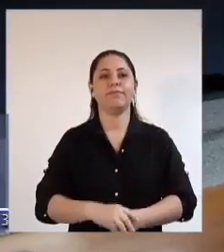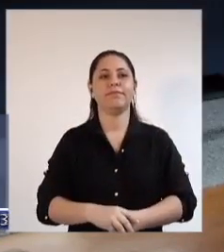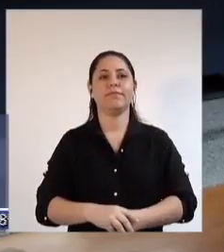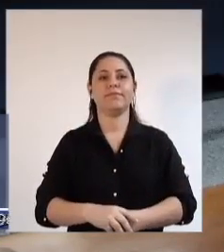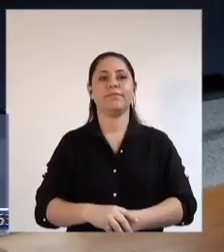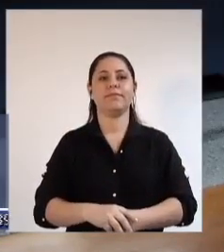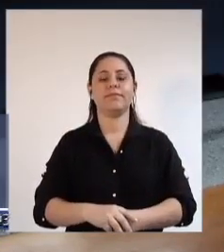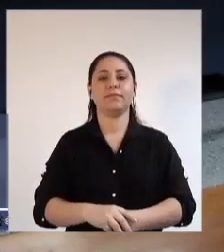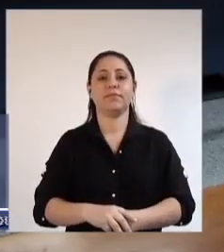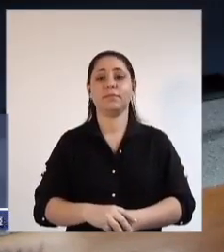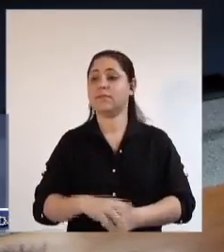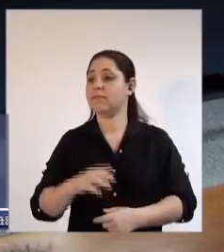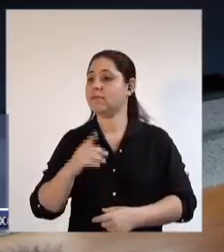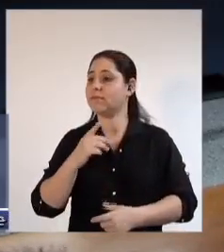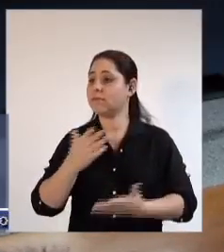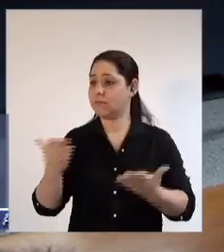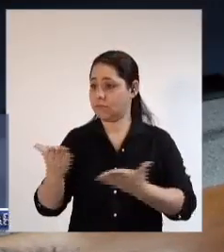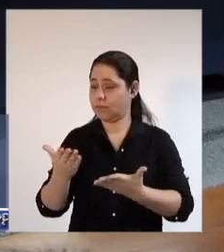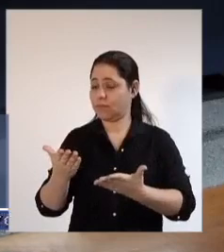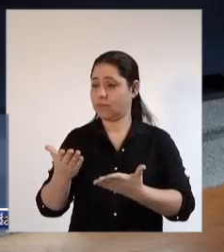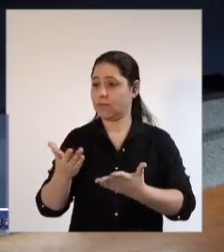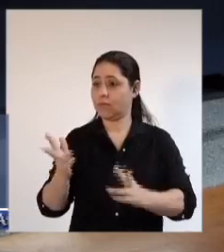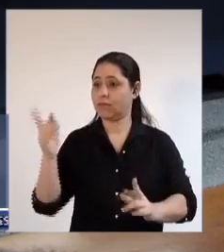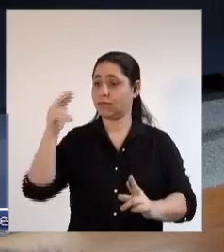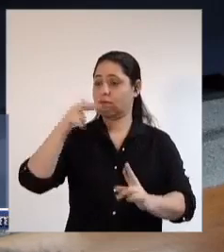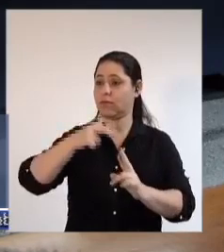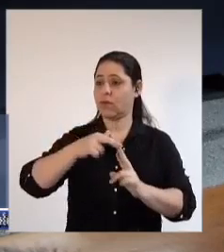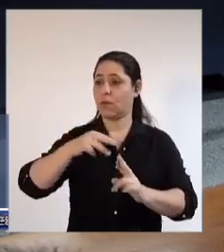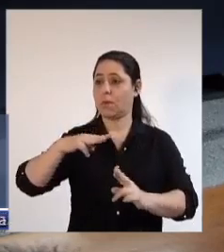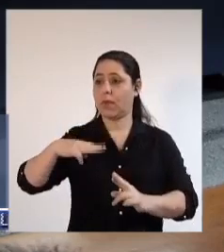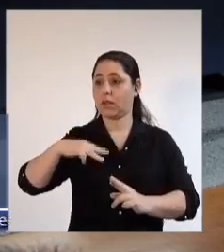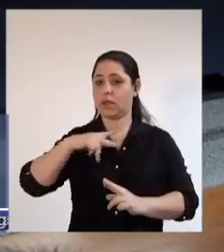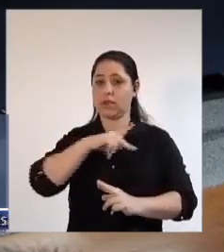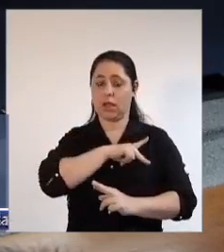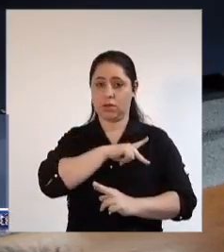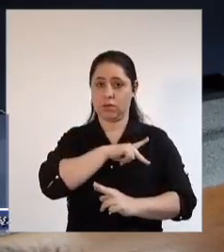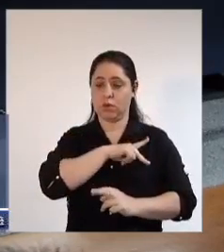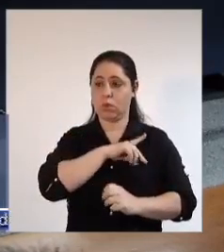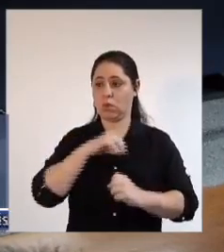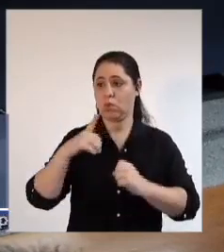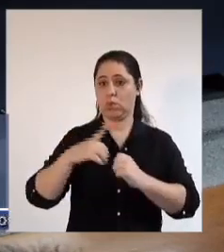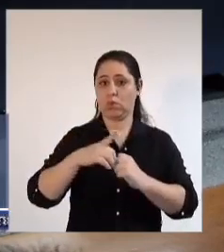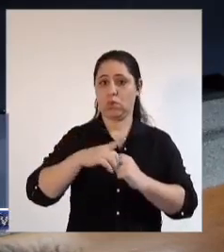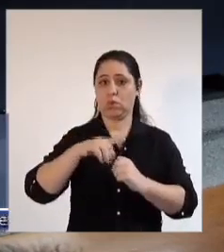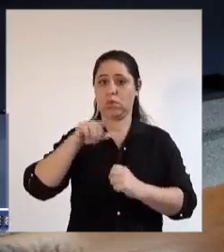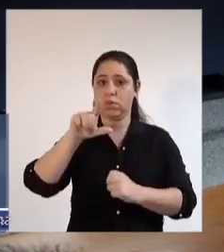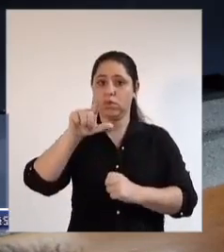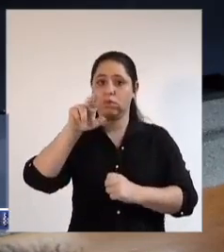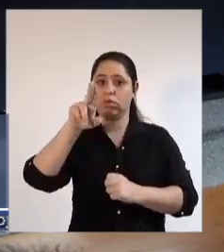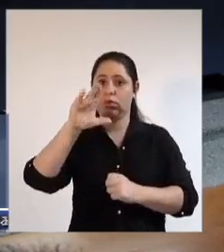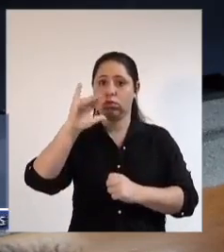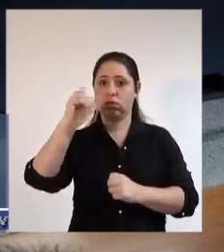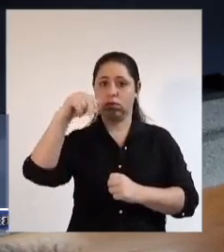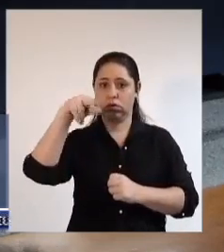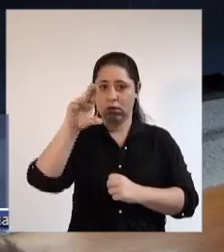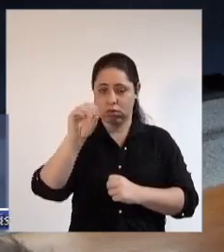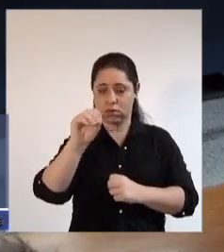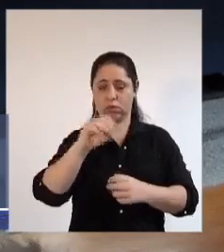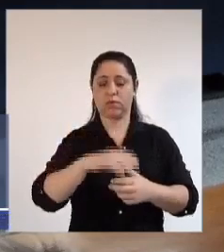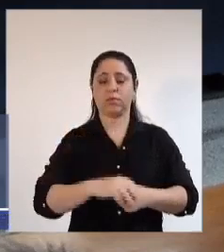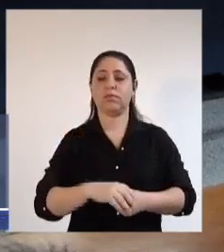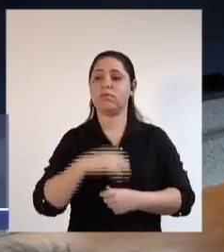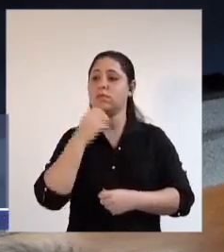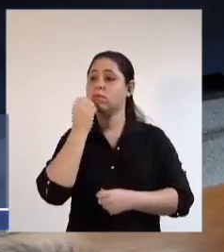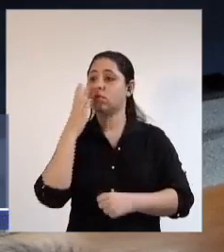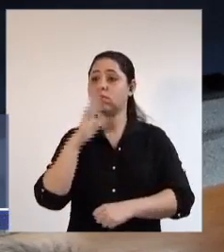com a palavra representando o ministério público doutor luciano loubeh boa